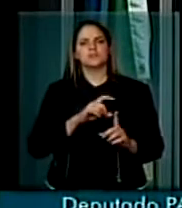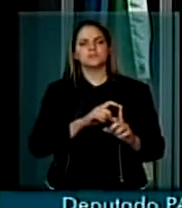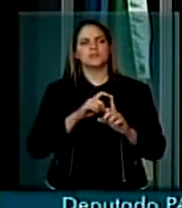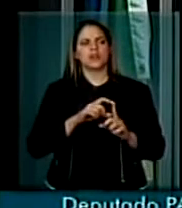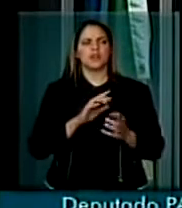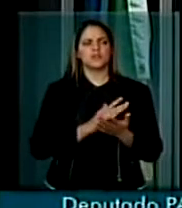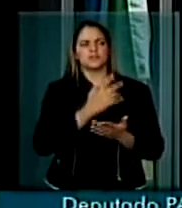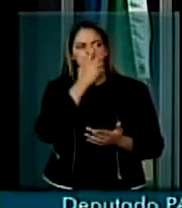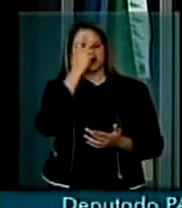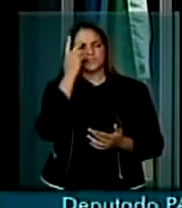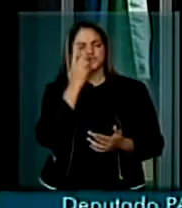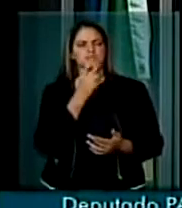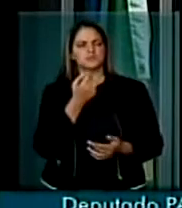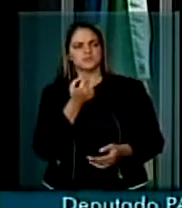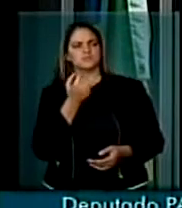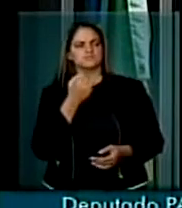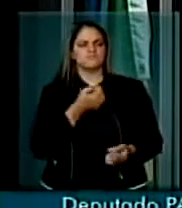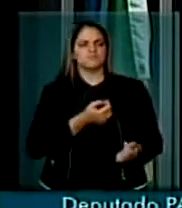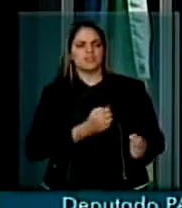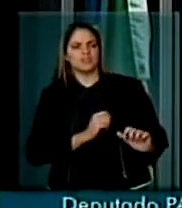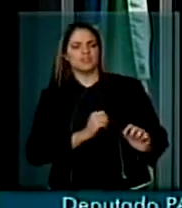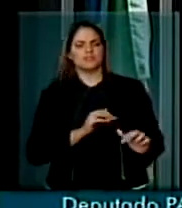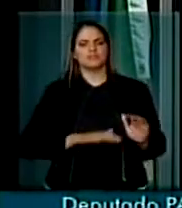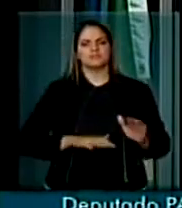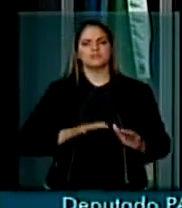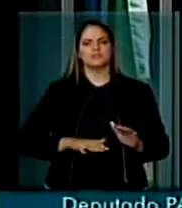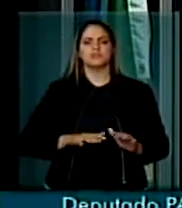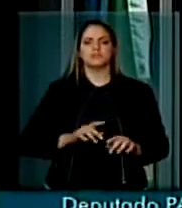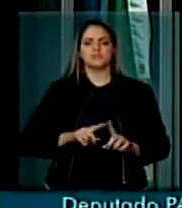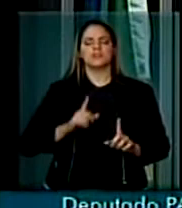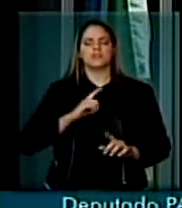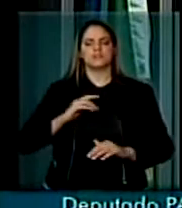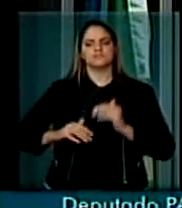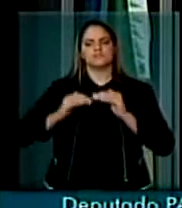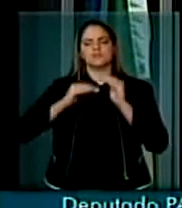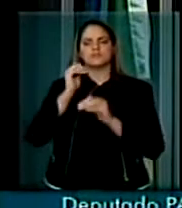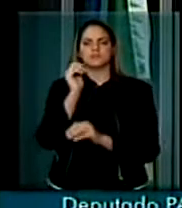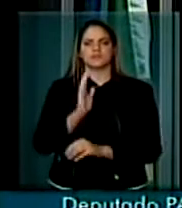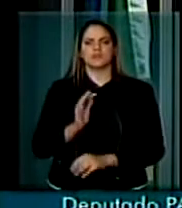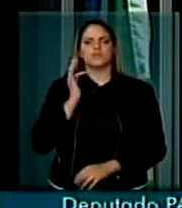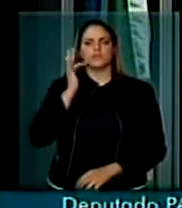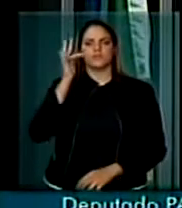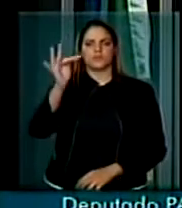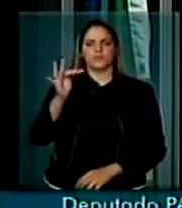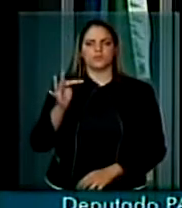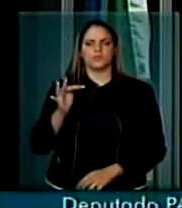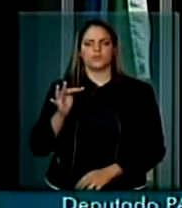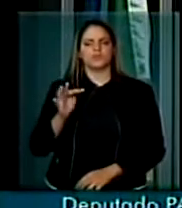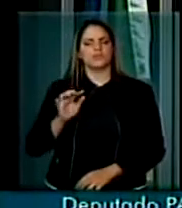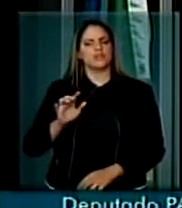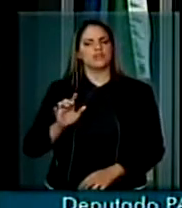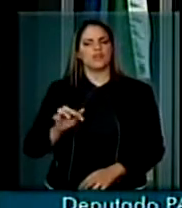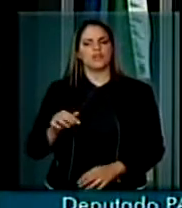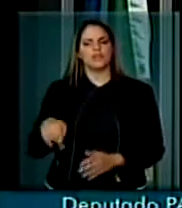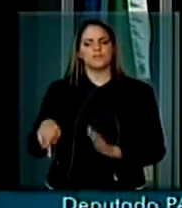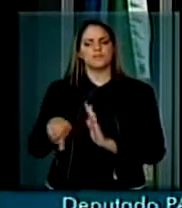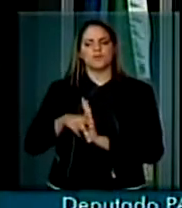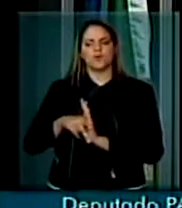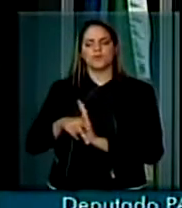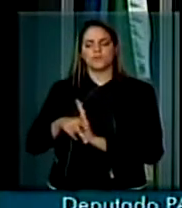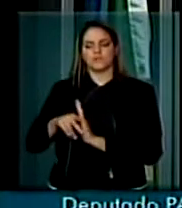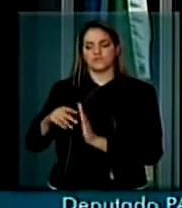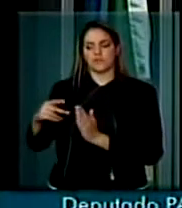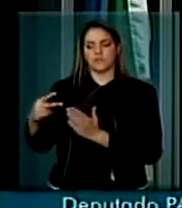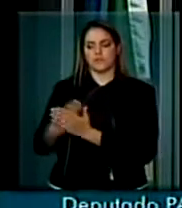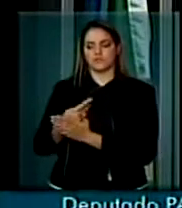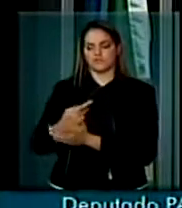insuspeito Jacob Gorender, o lançamento e a projeção desse país para o futuro. Esses são os frutos daquele período e